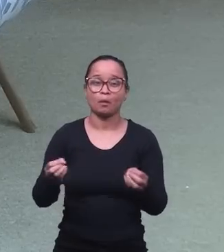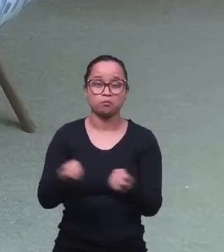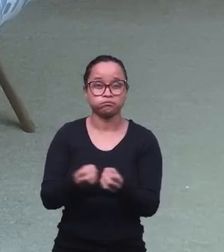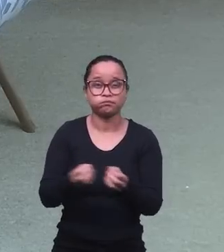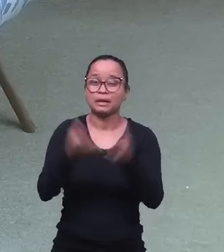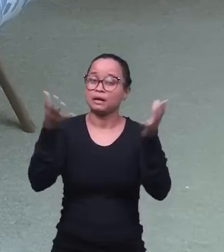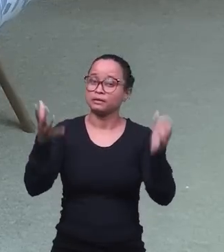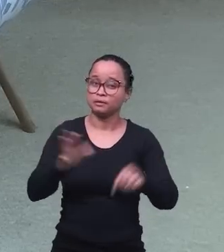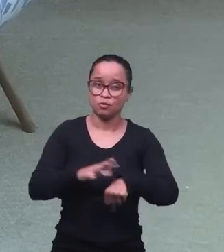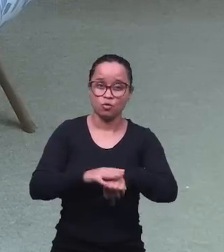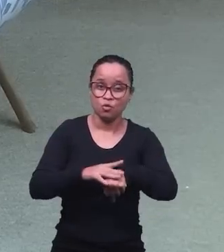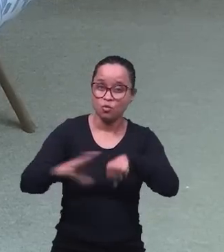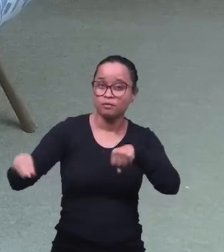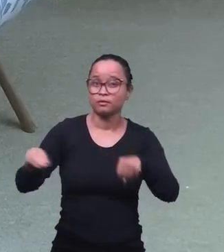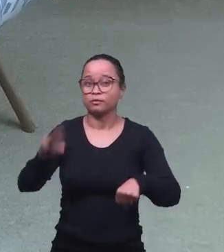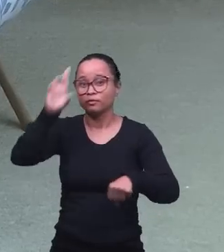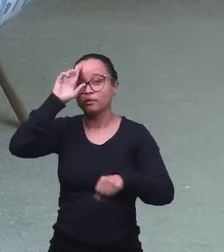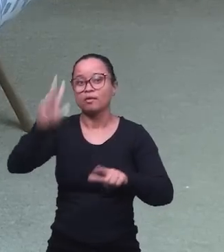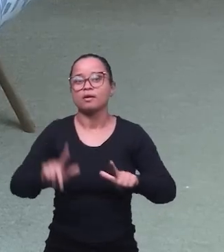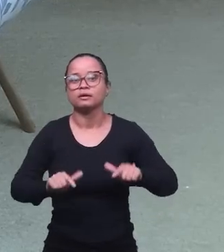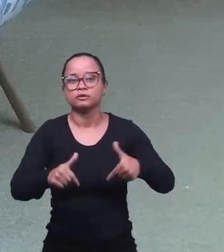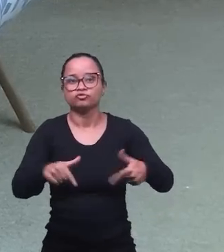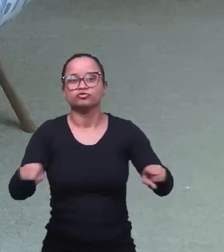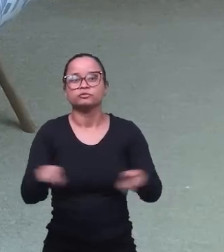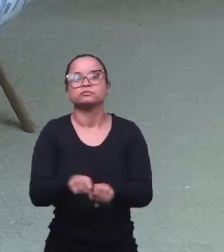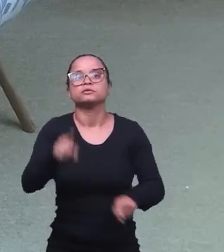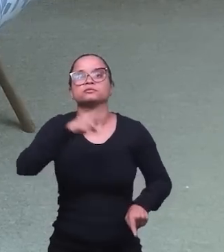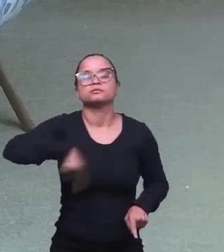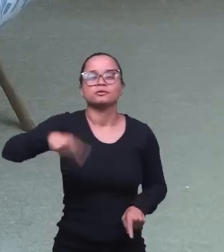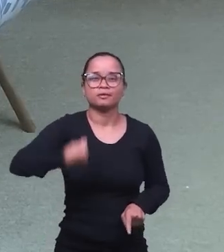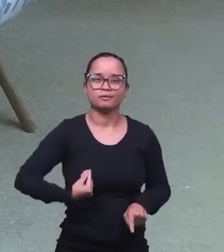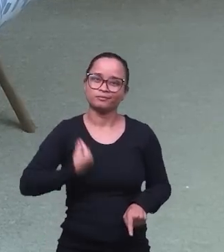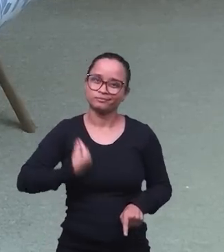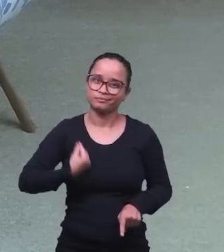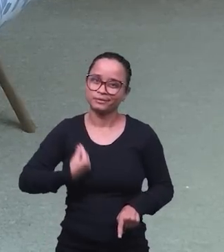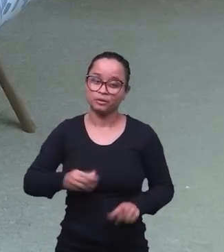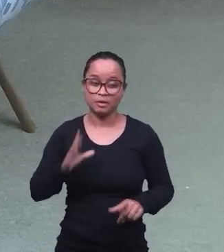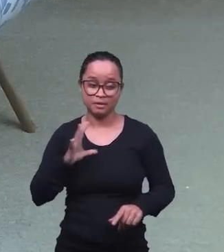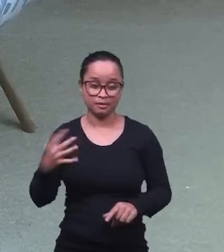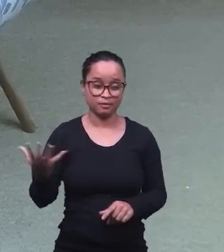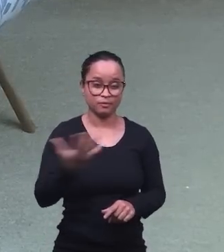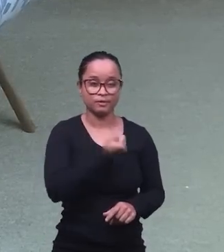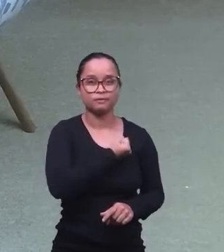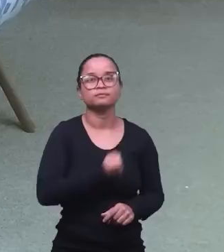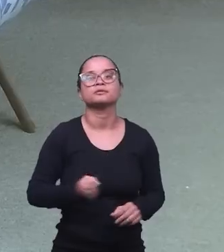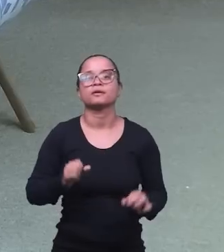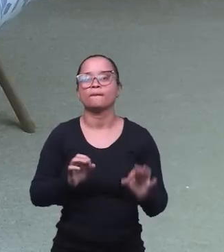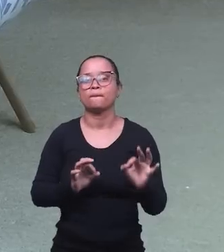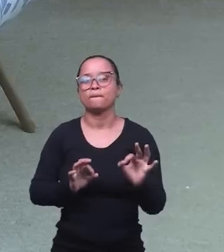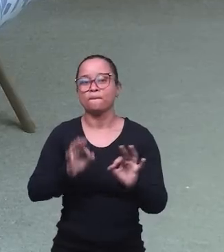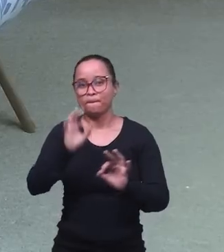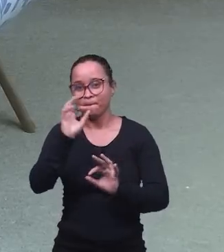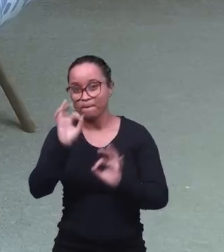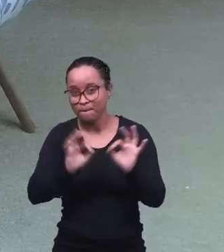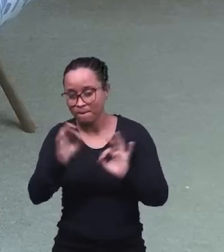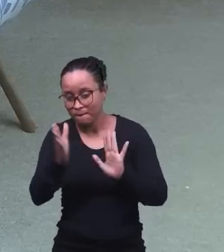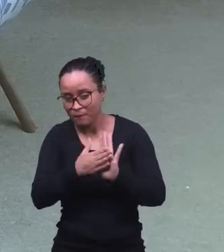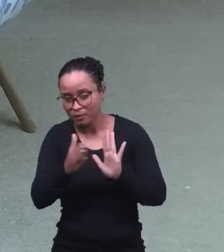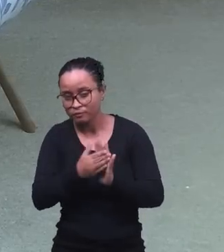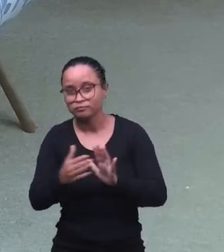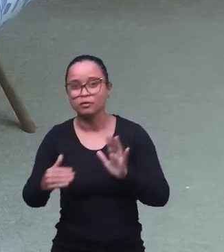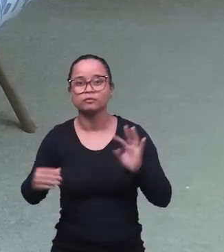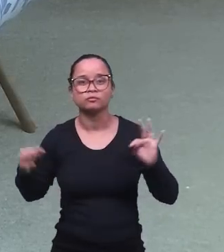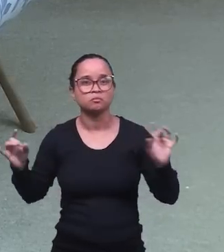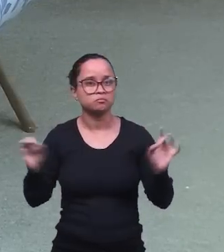os milagres, as curas, que o Senhor também opera no nosso meio. Nós temos também a salvação, que é o projeto completo do Senhor para a vida da